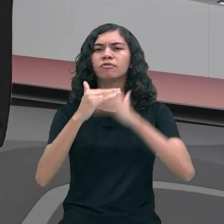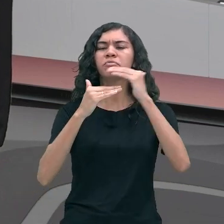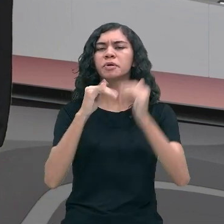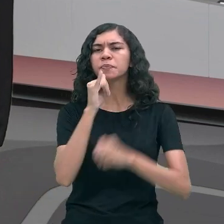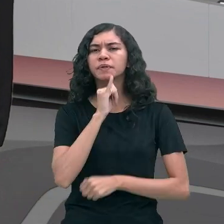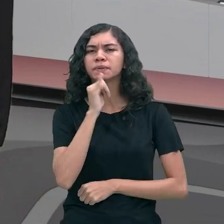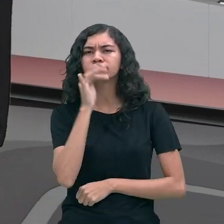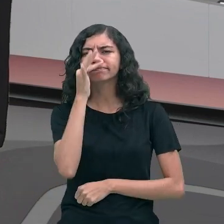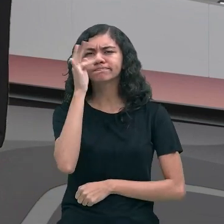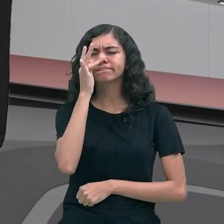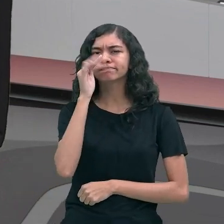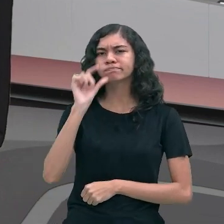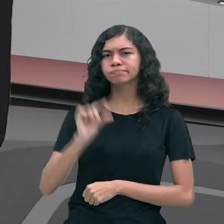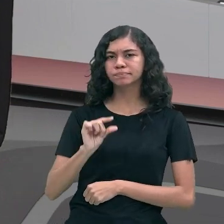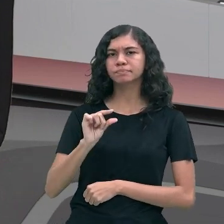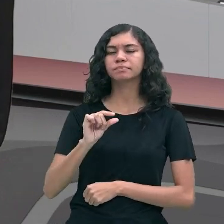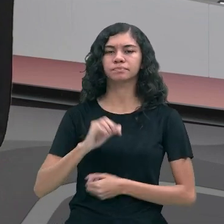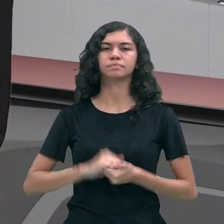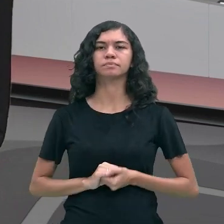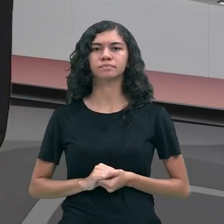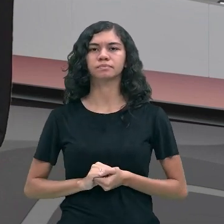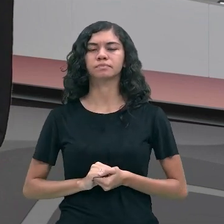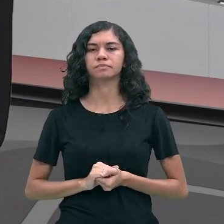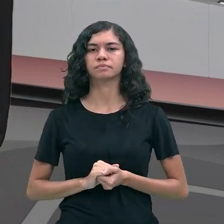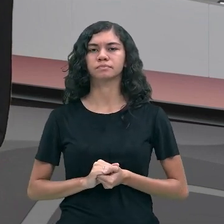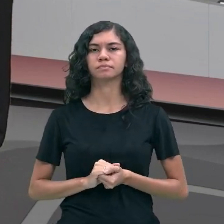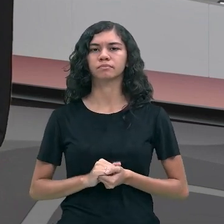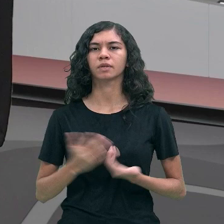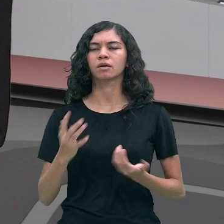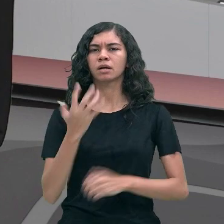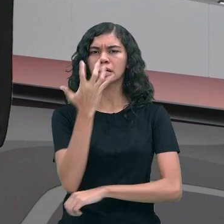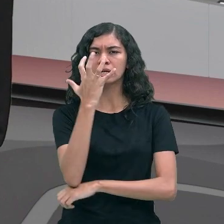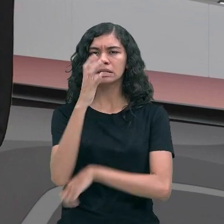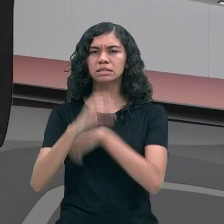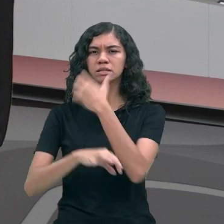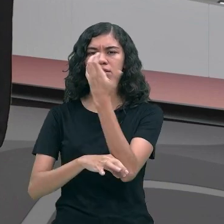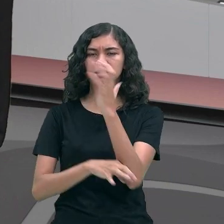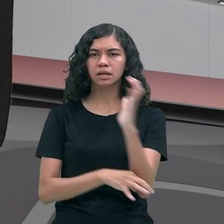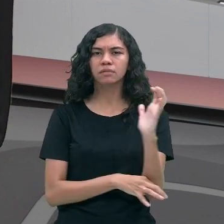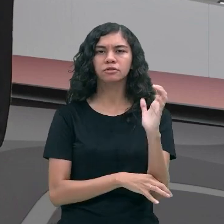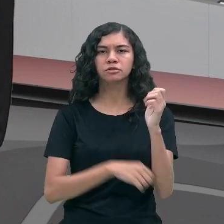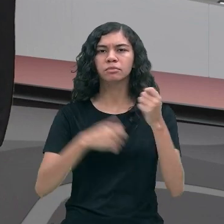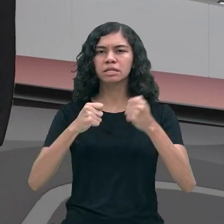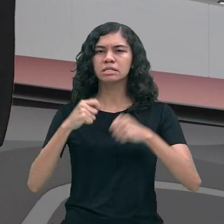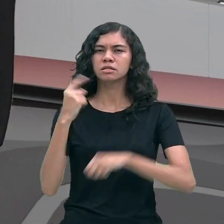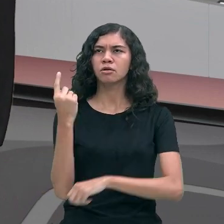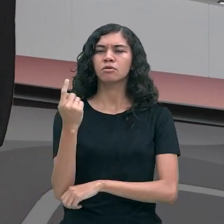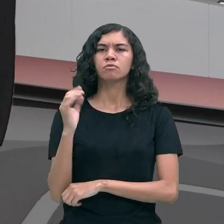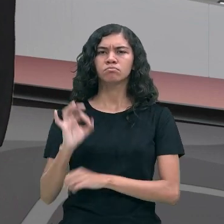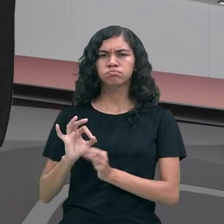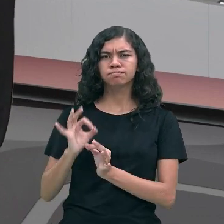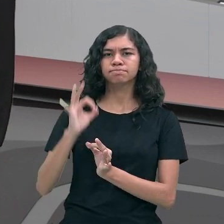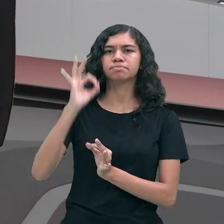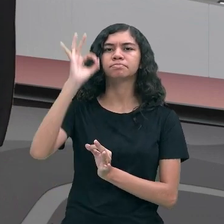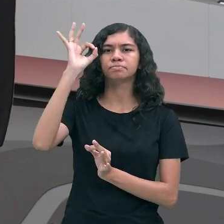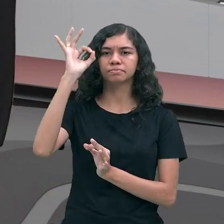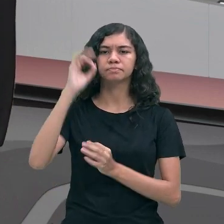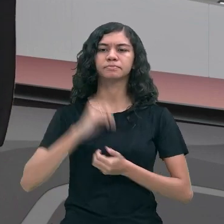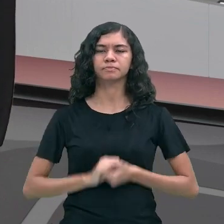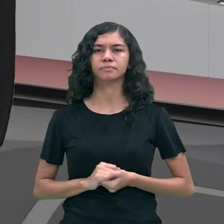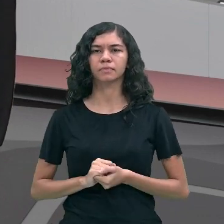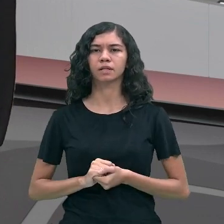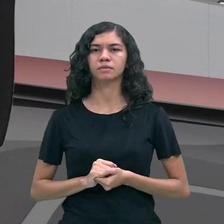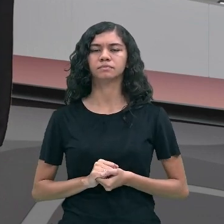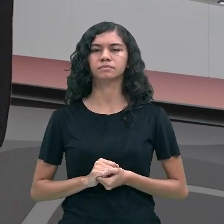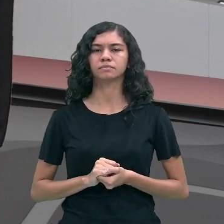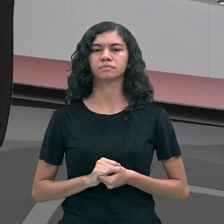nessa região. Então, as árvores, para poder alcançar a luz solar, precisam ser altas. Aí, exemplos, a gente vai ter, aí sim,